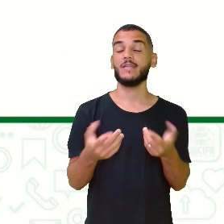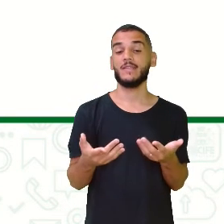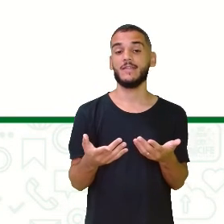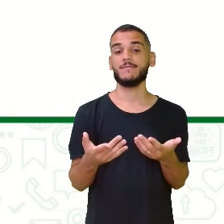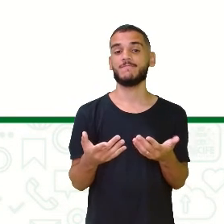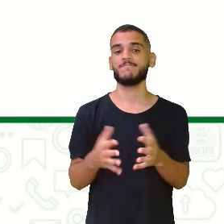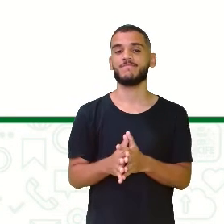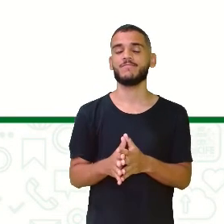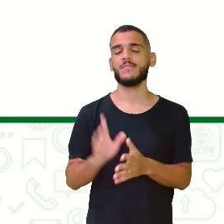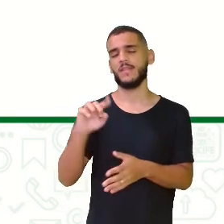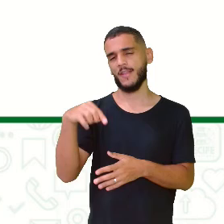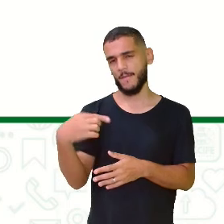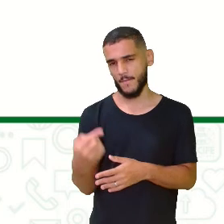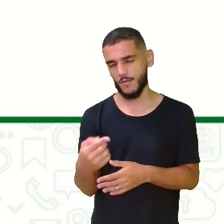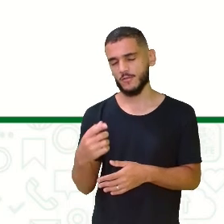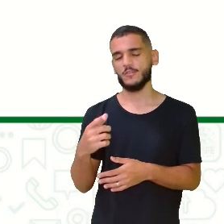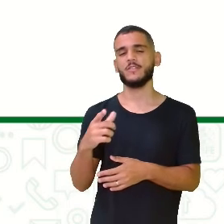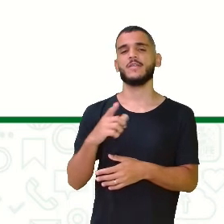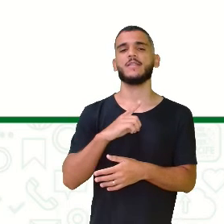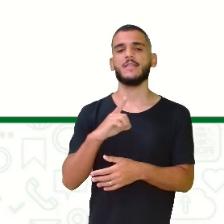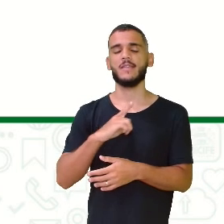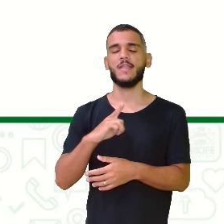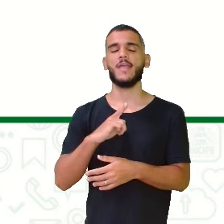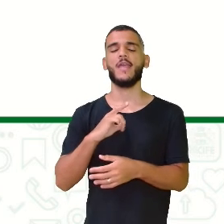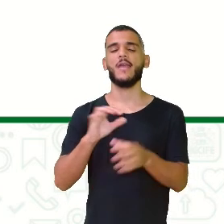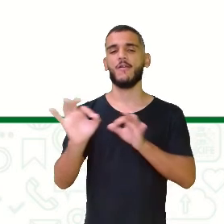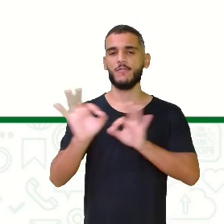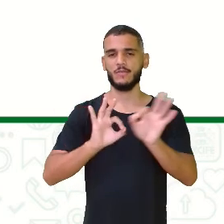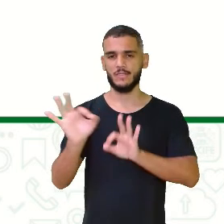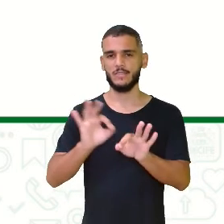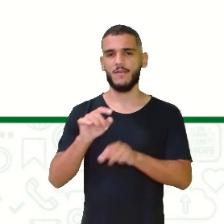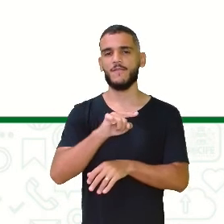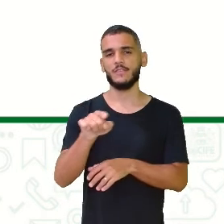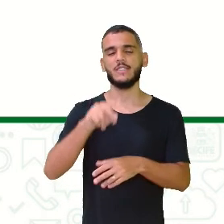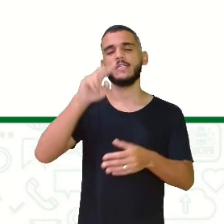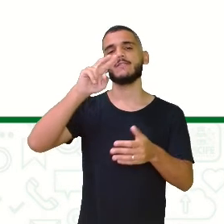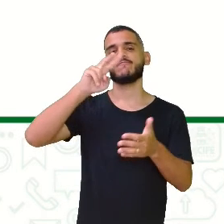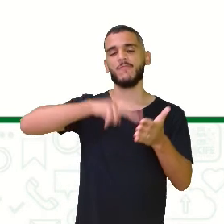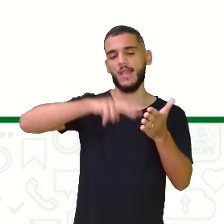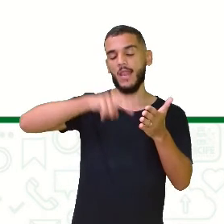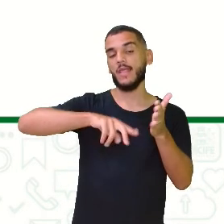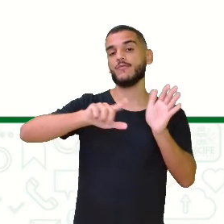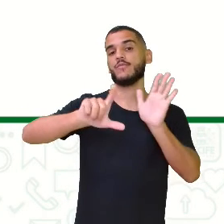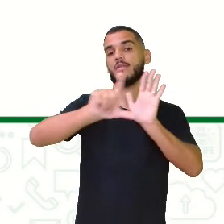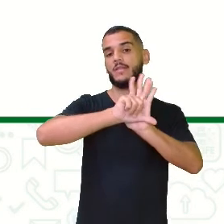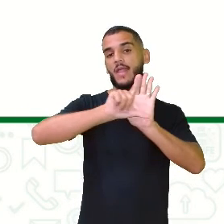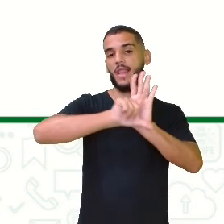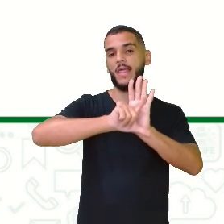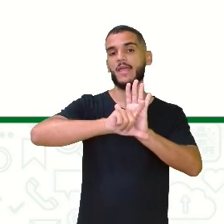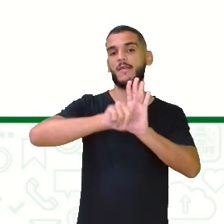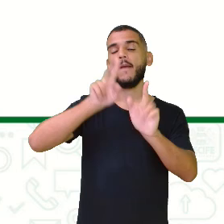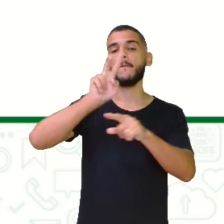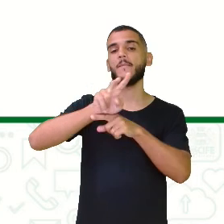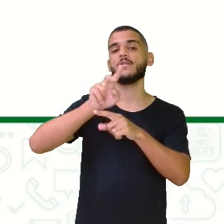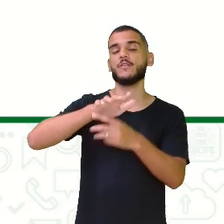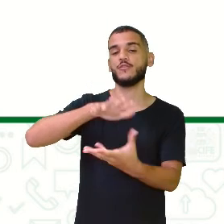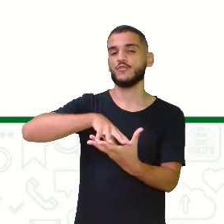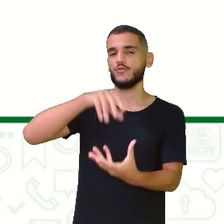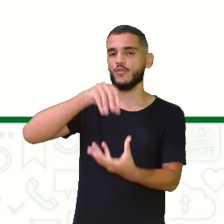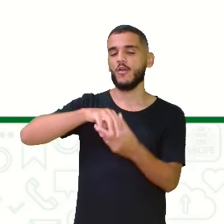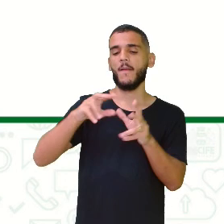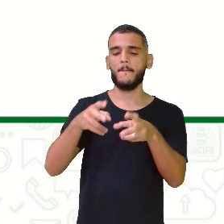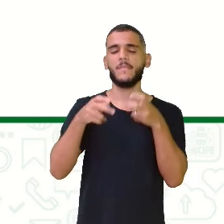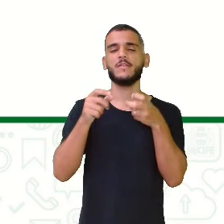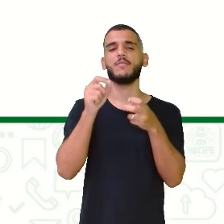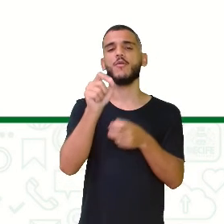aí, depois que vocês fizerem esse levantamento, eu quero que vocês façam a leitura do Estatuto do Idoso e observe se o